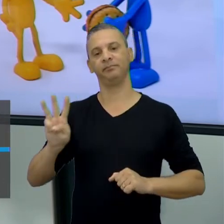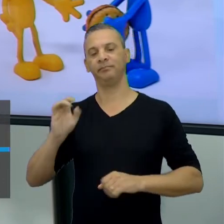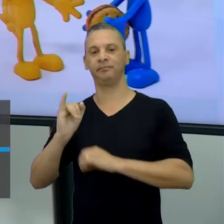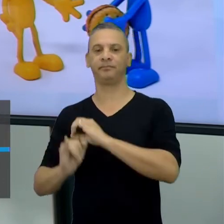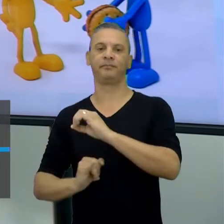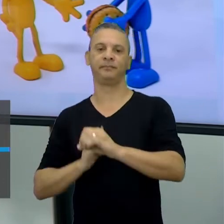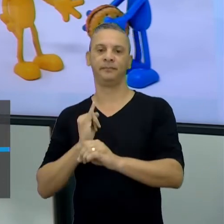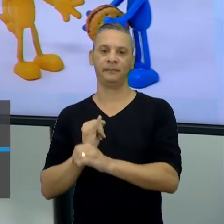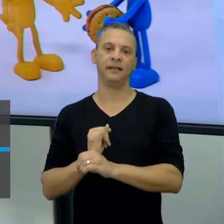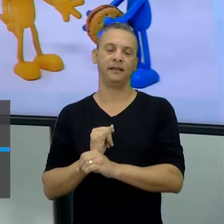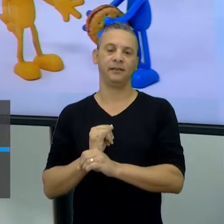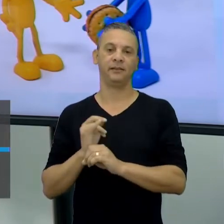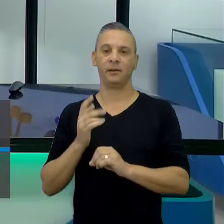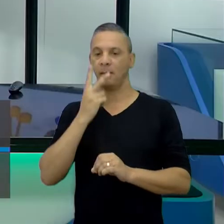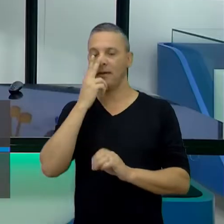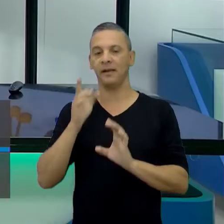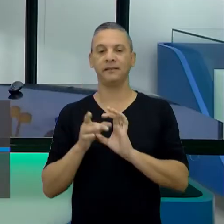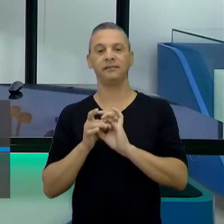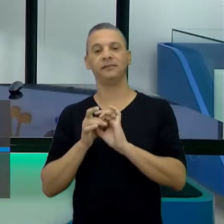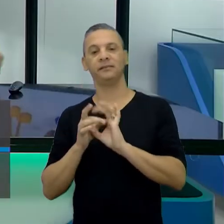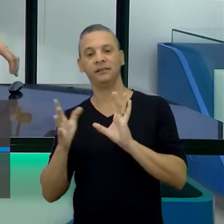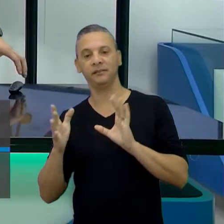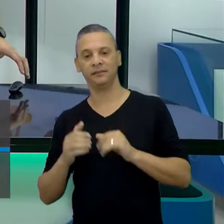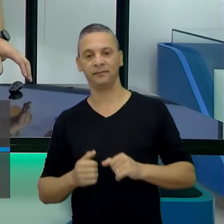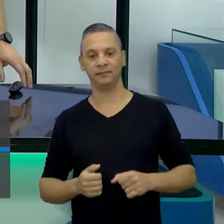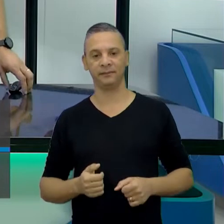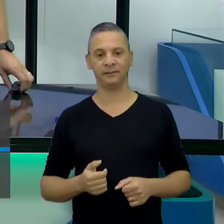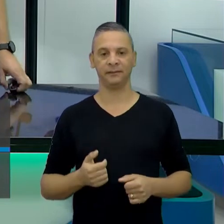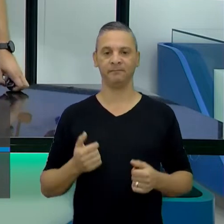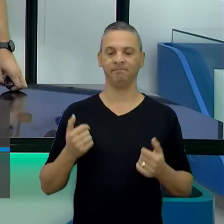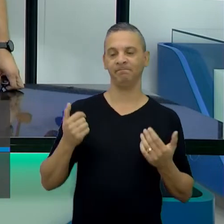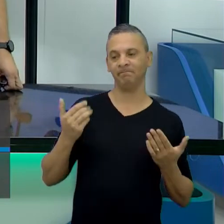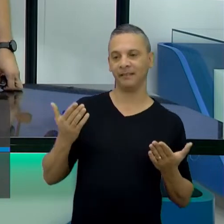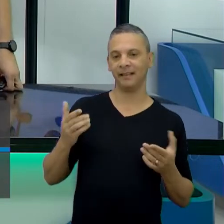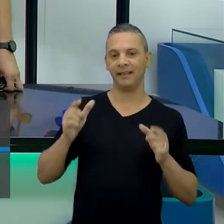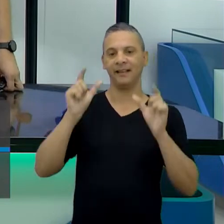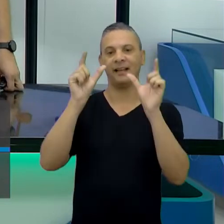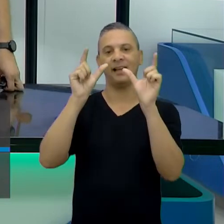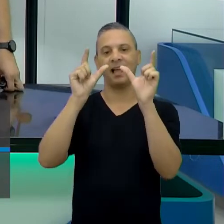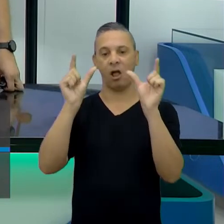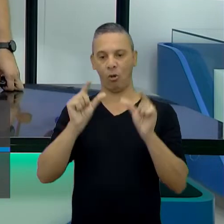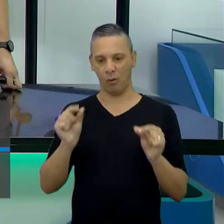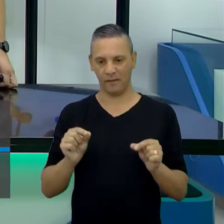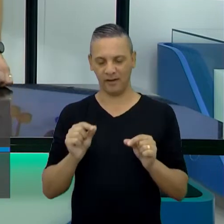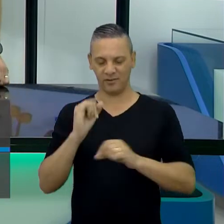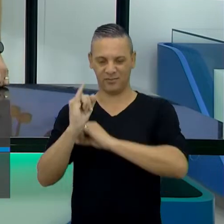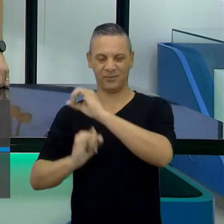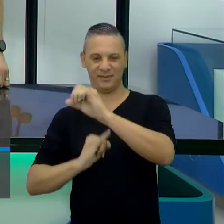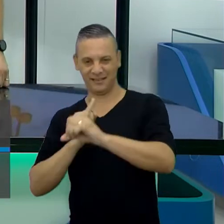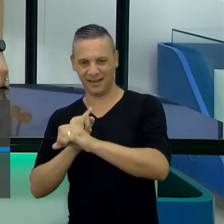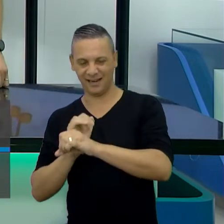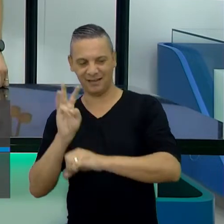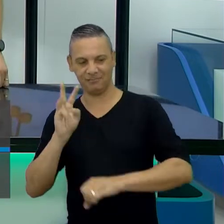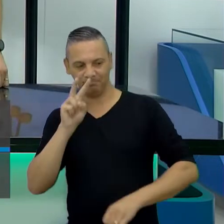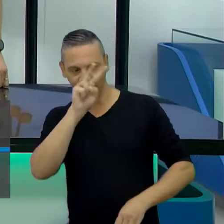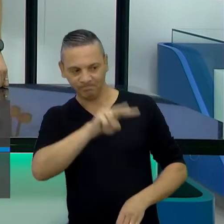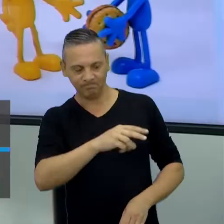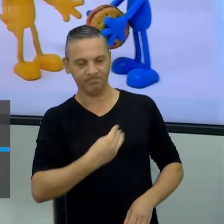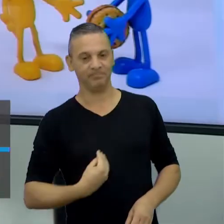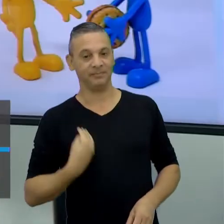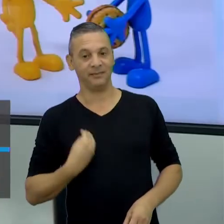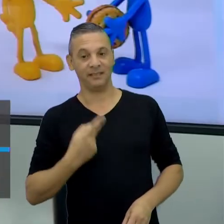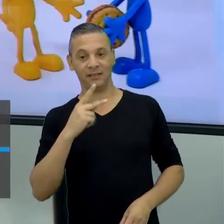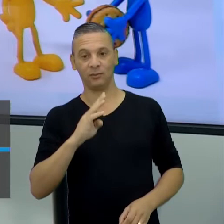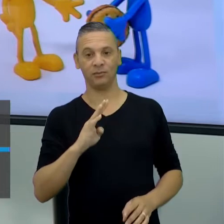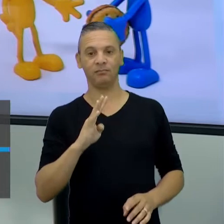dando liberdade para eles te oferecerem coisas. Tomar conta da sua vida, é isso? É isso aí, verdade. Mas eu aceito